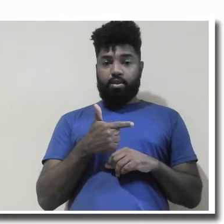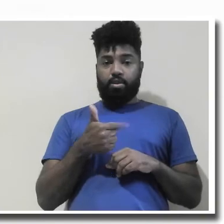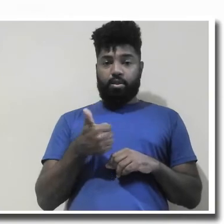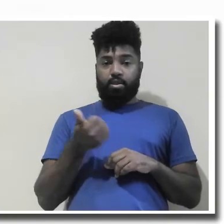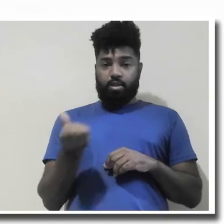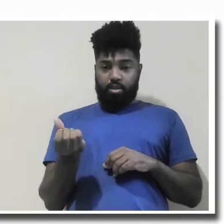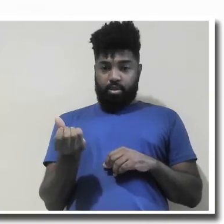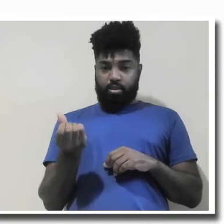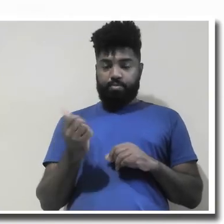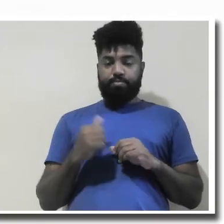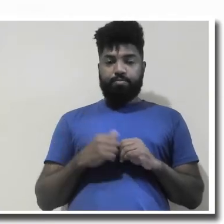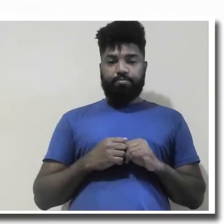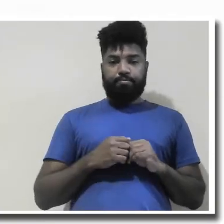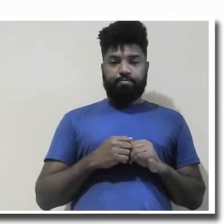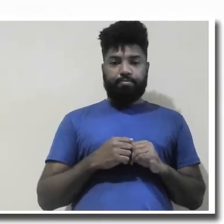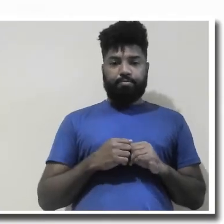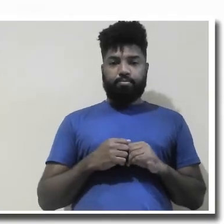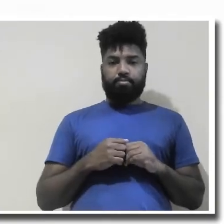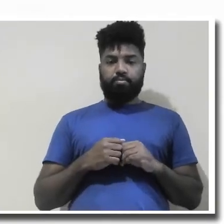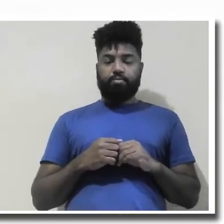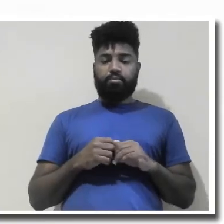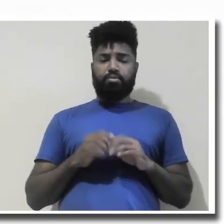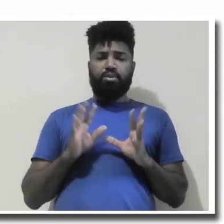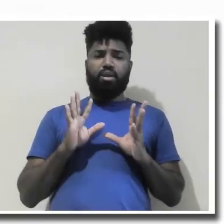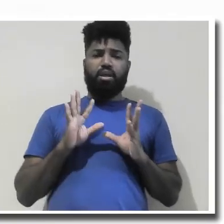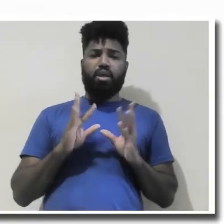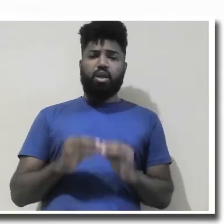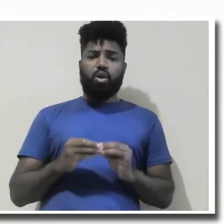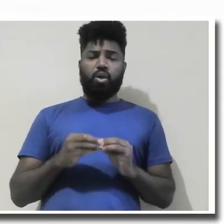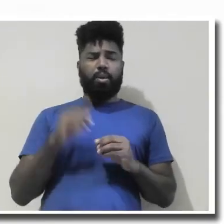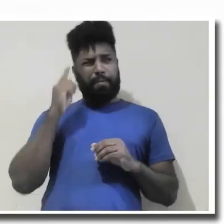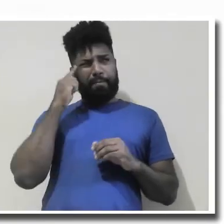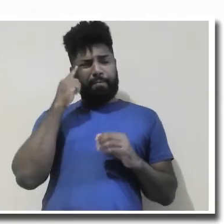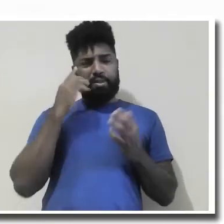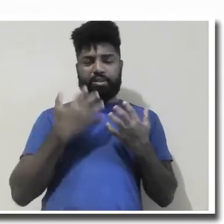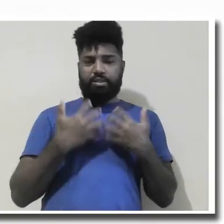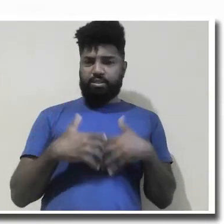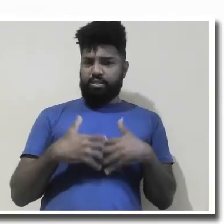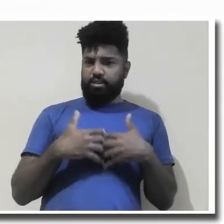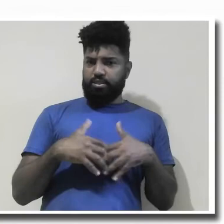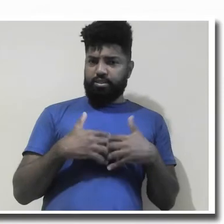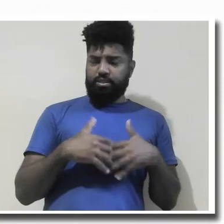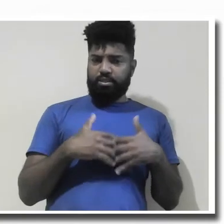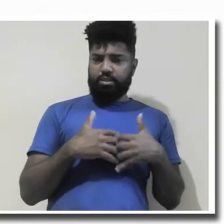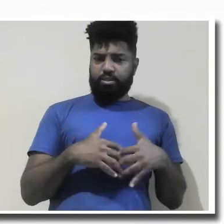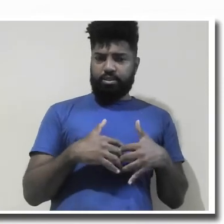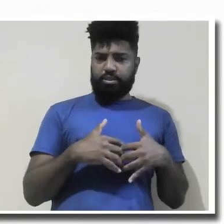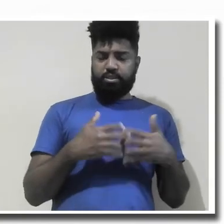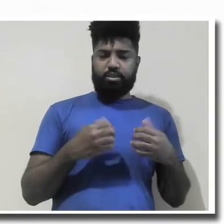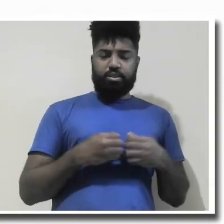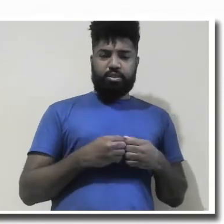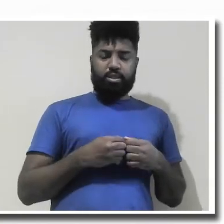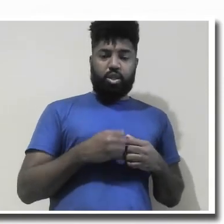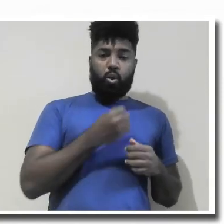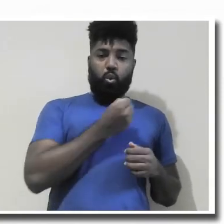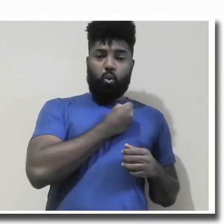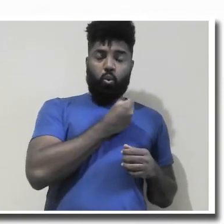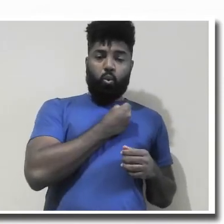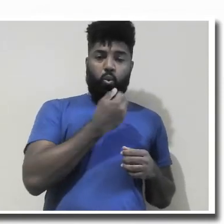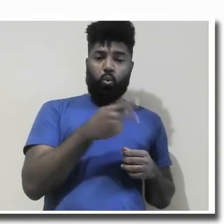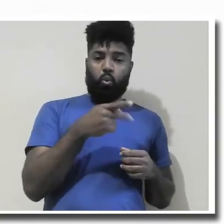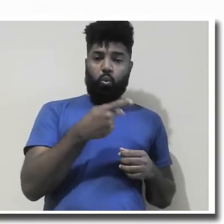216. Para resolver, basta pensarmos qual valor ao